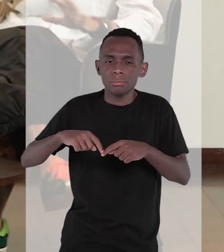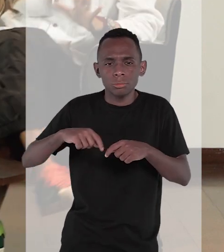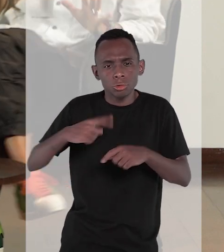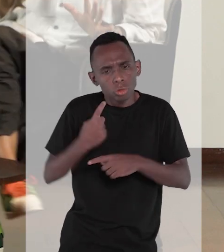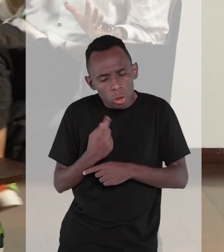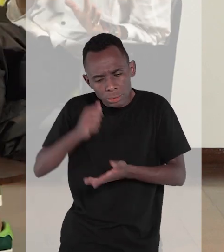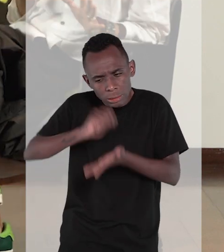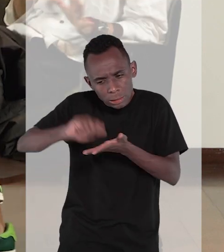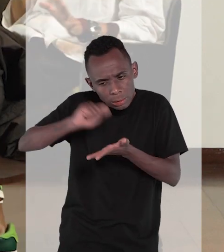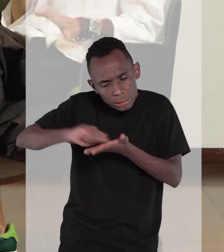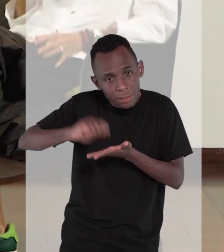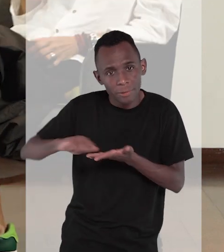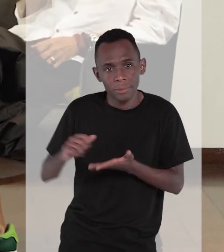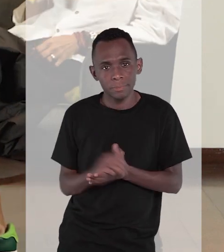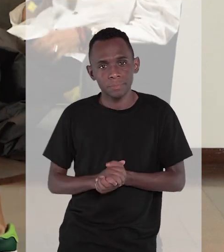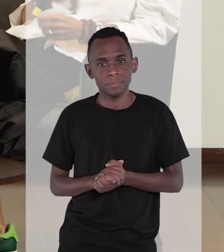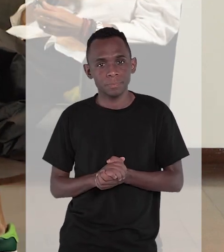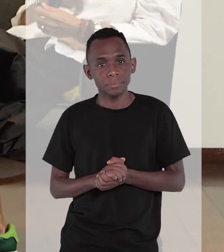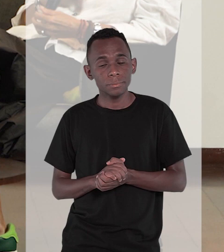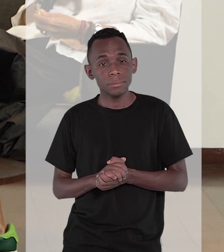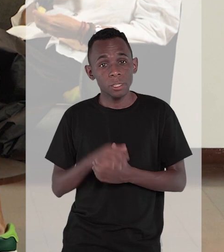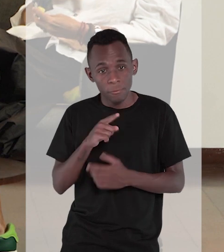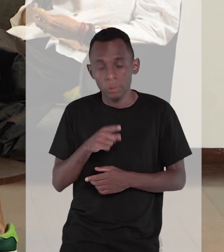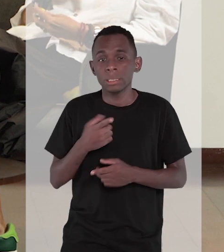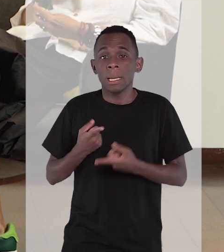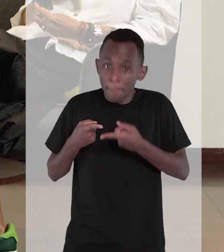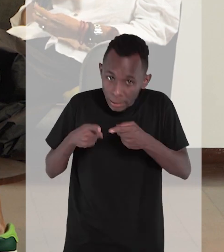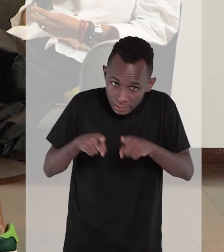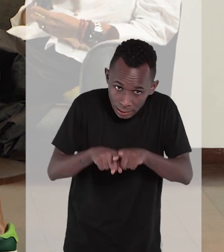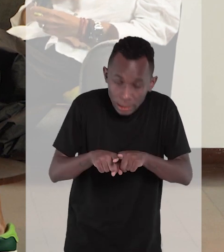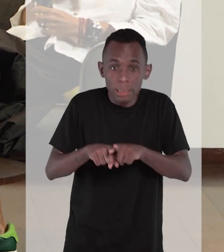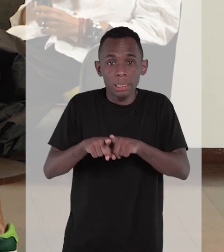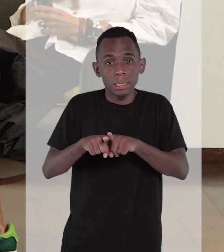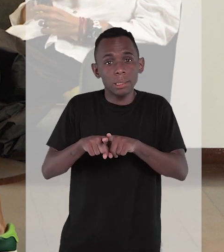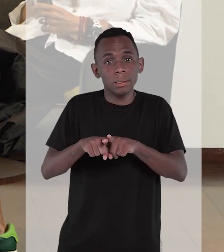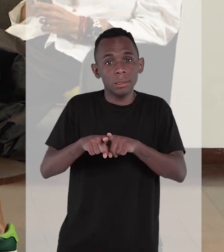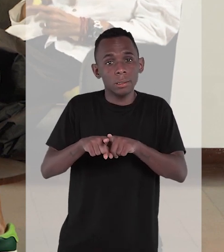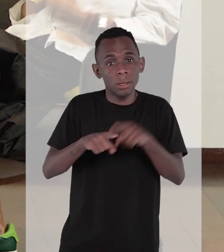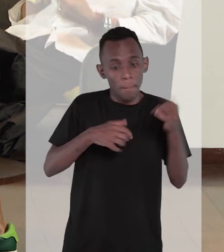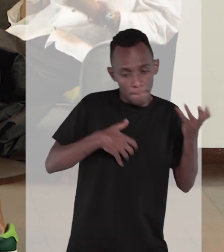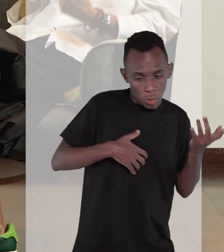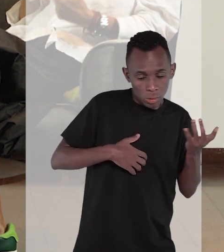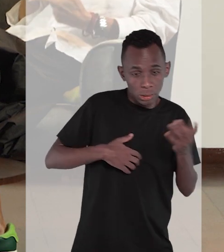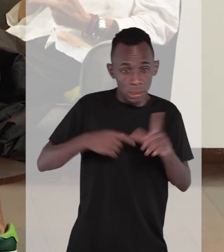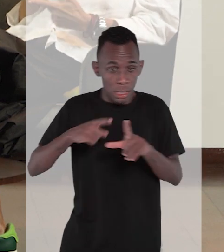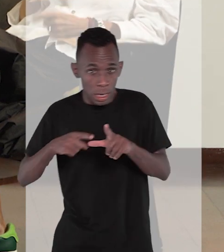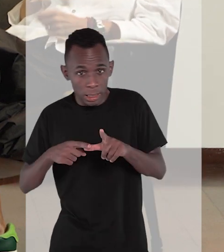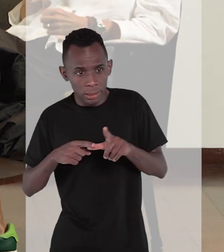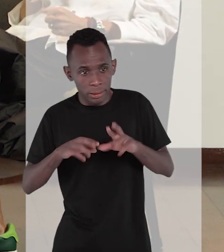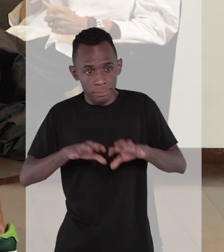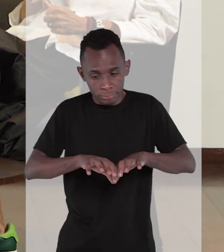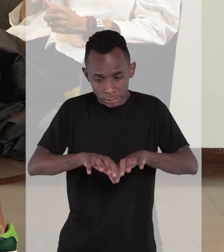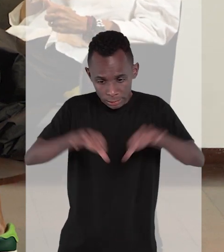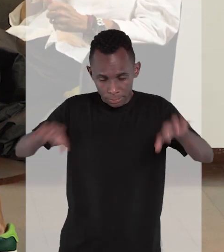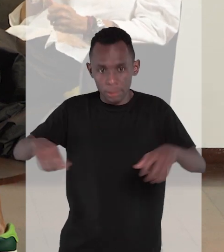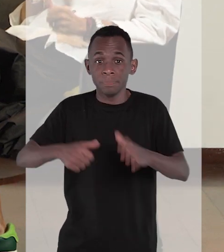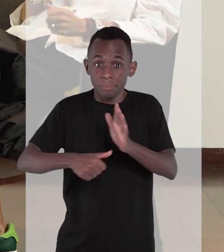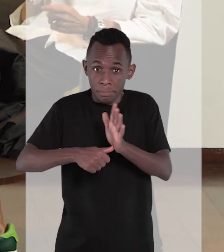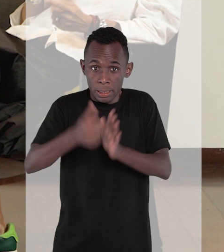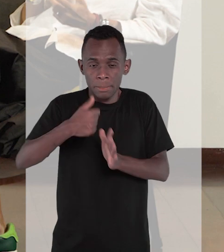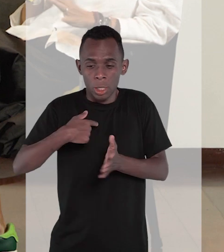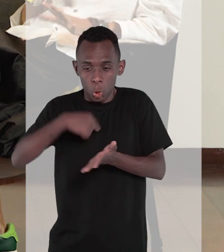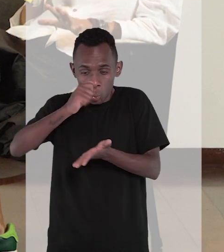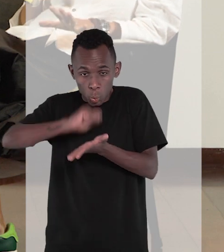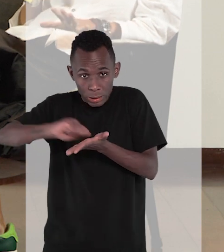esse lugarzinho de ficar. Mas a composição também, por exemplo, você compõe junto. Você compõe junto com a pessoa? Não, eu componho separado. Ah, é separado?